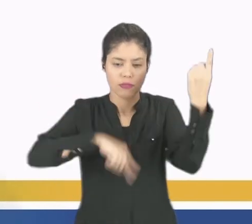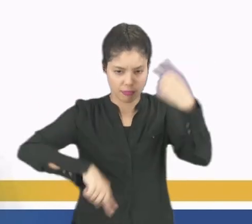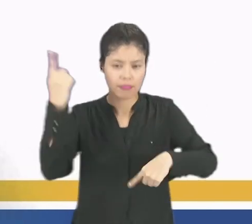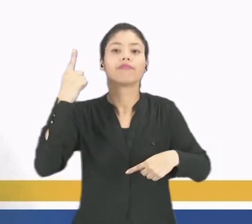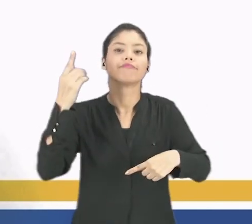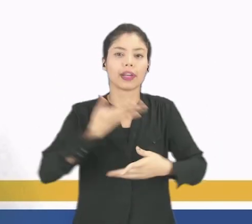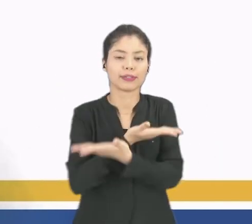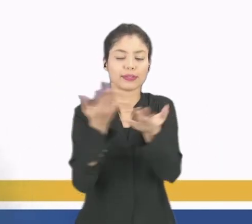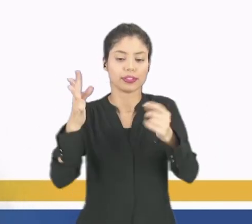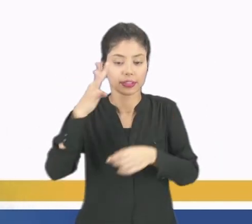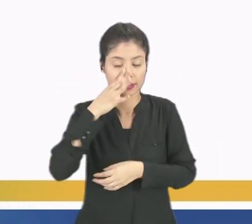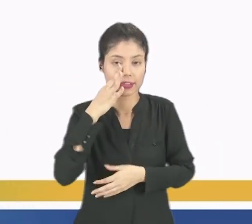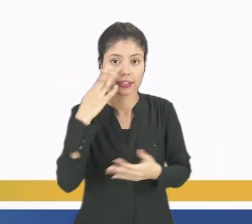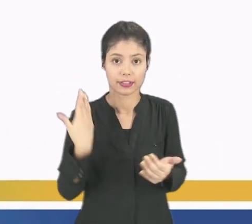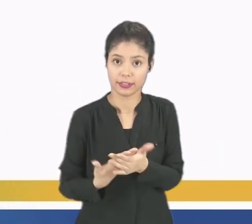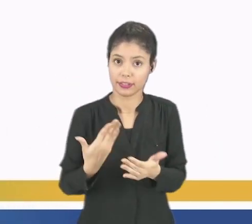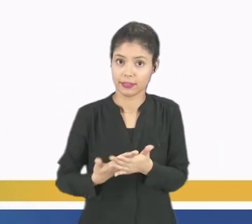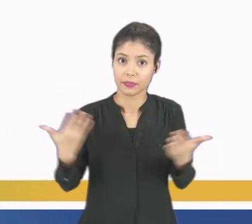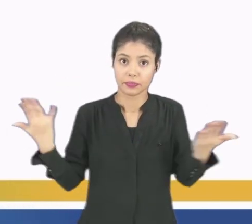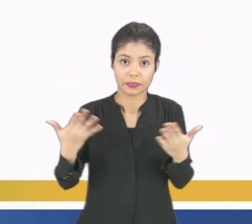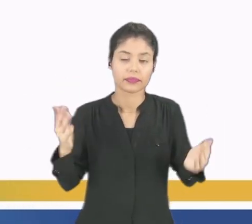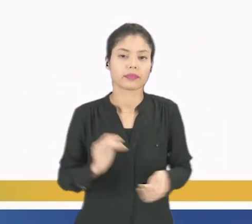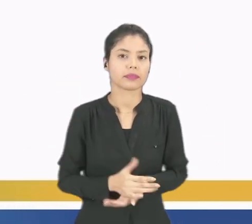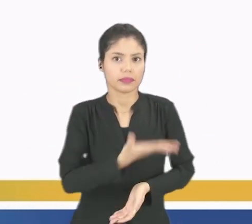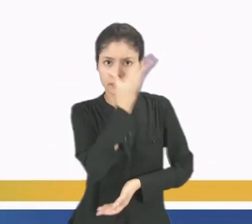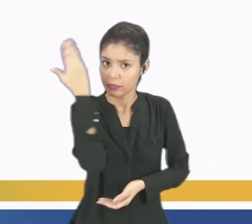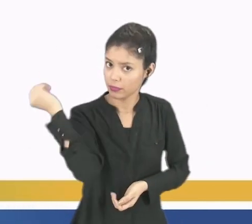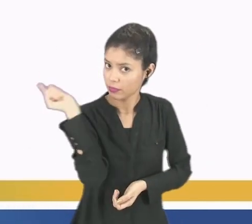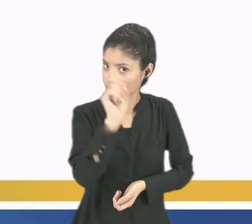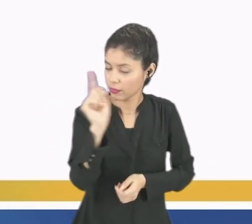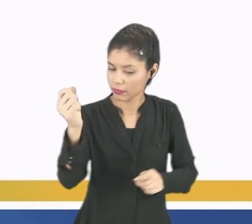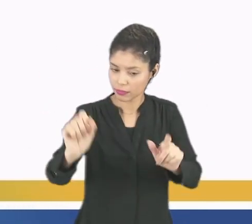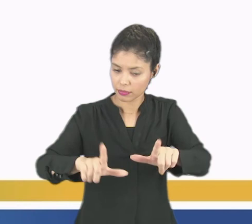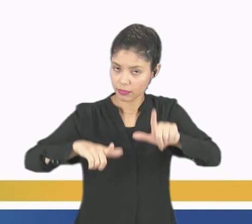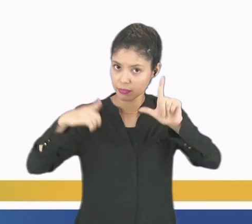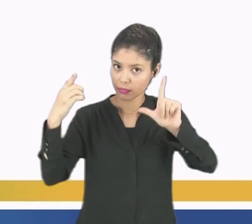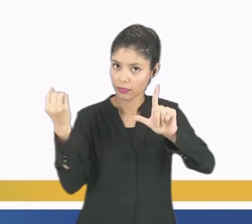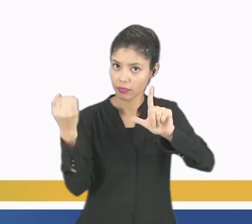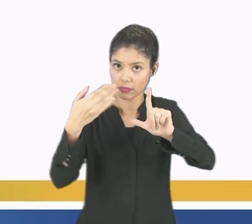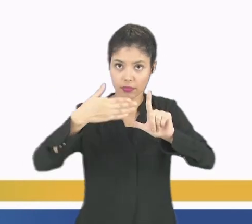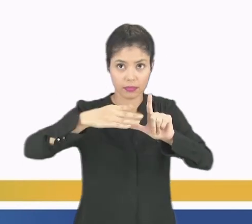que puderam assistir a nossa aula. Não deixe de rever as nossas